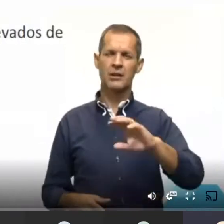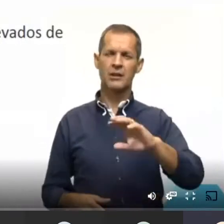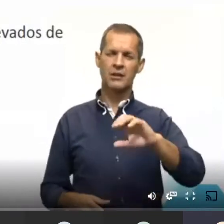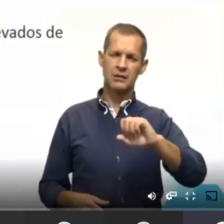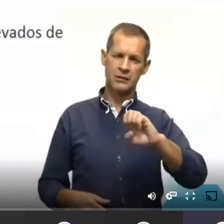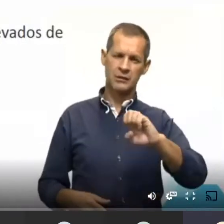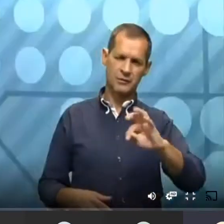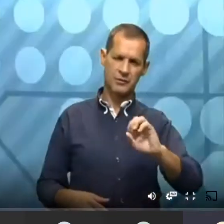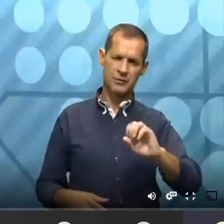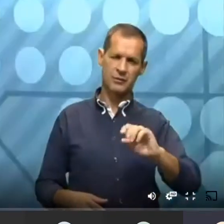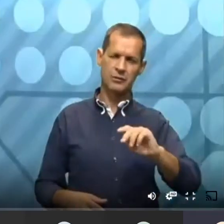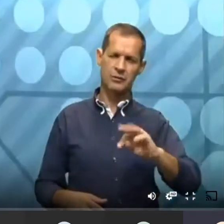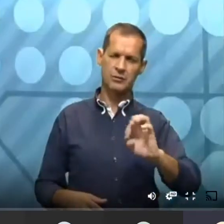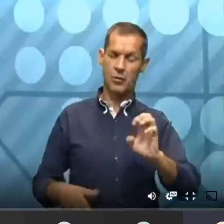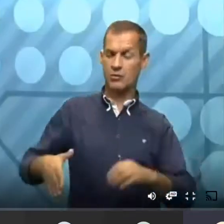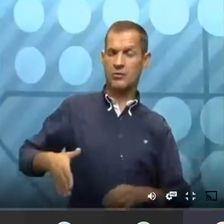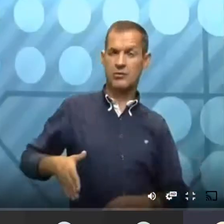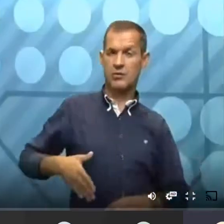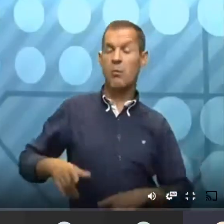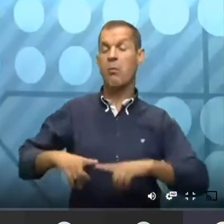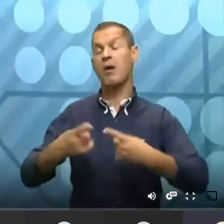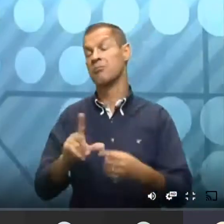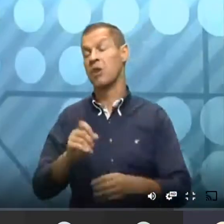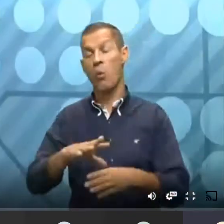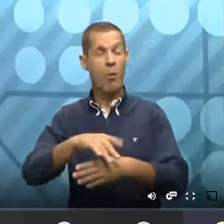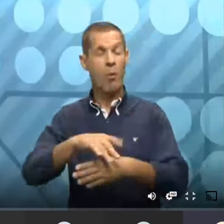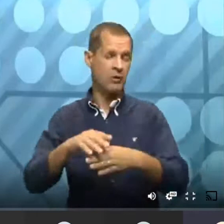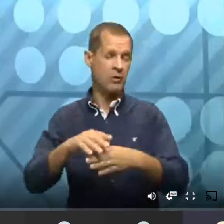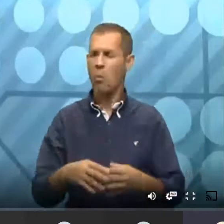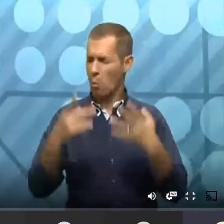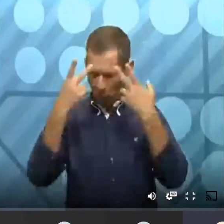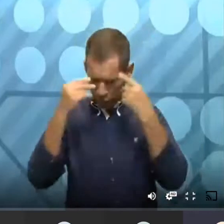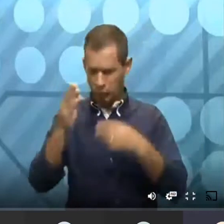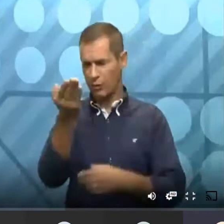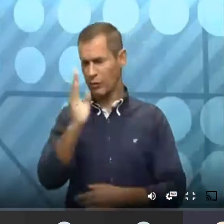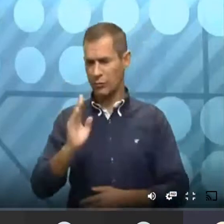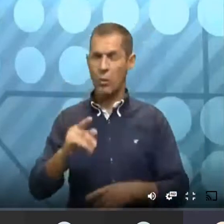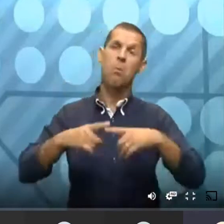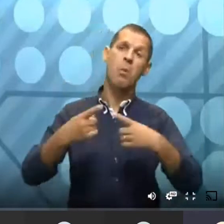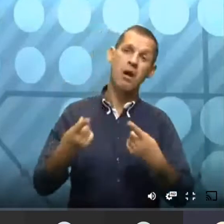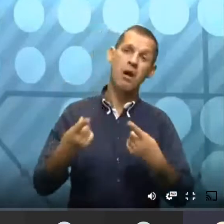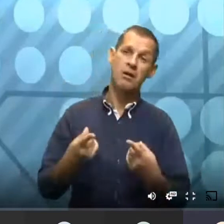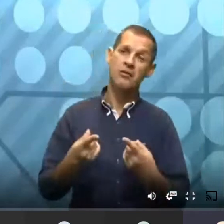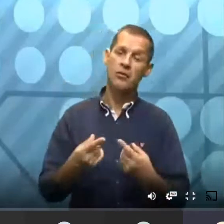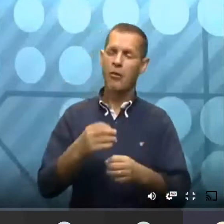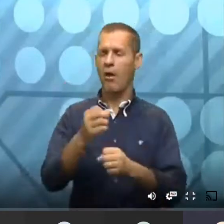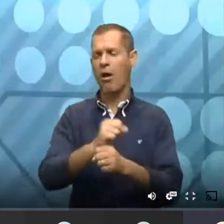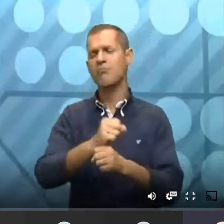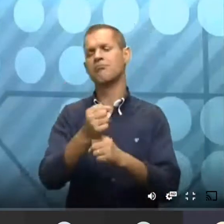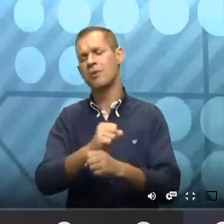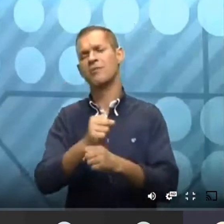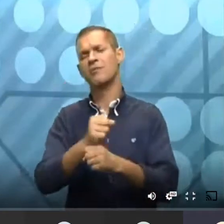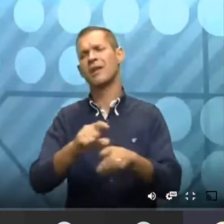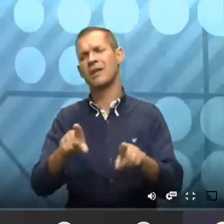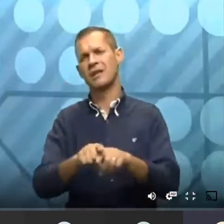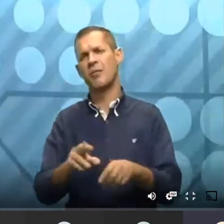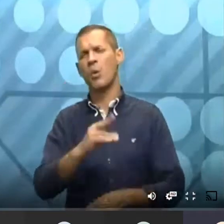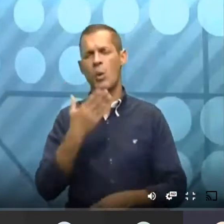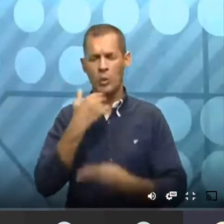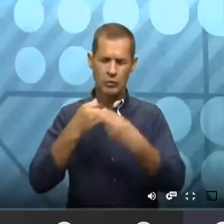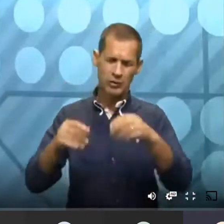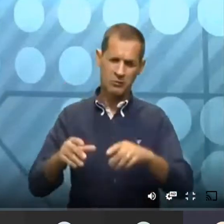esteatose hepática, ela não era uma doença muito comum aqui no Brasil, mas com o passar do tempo, com